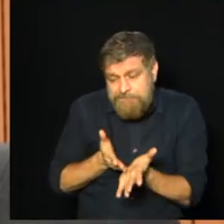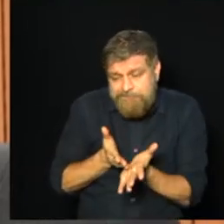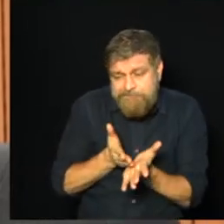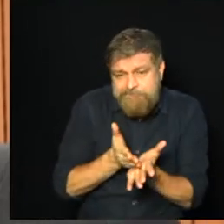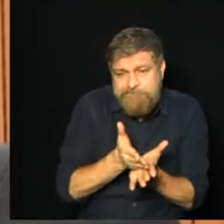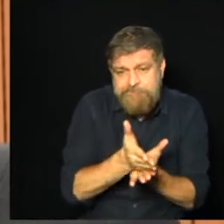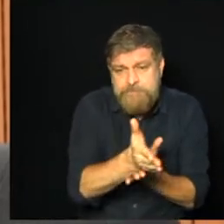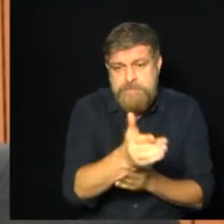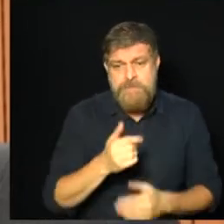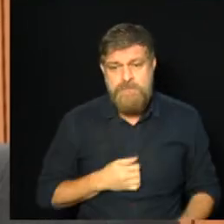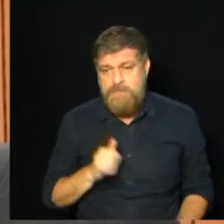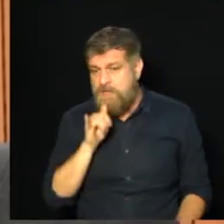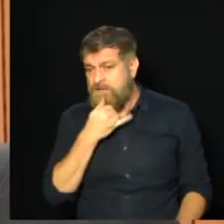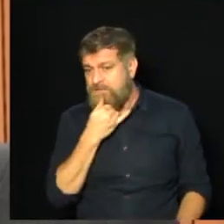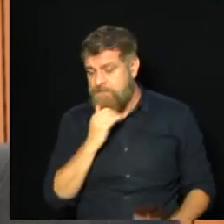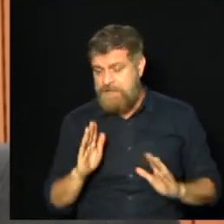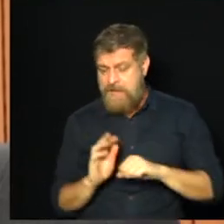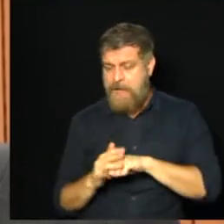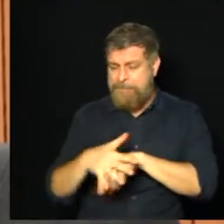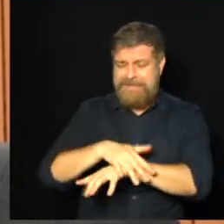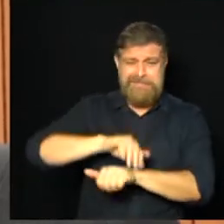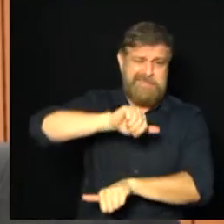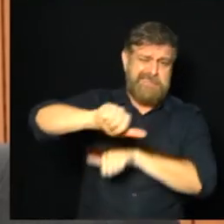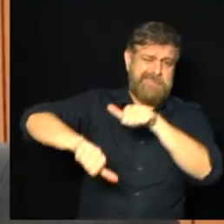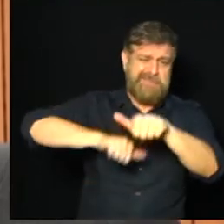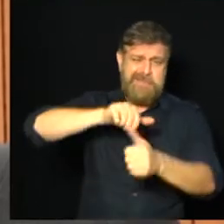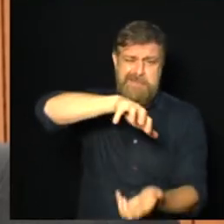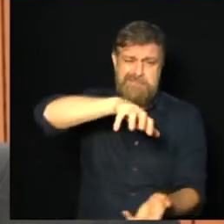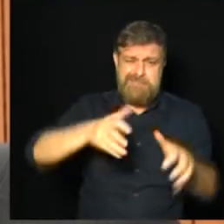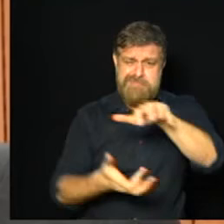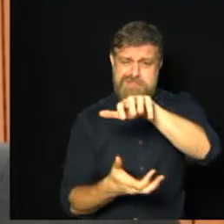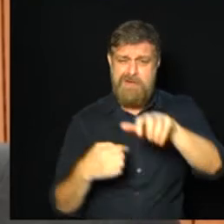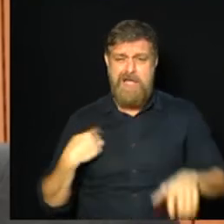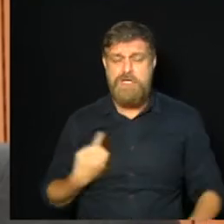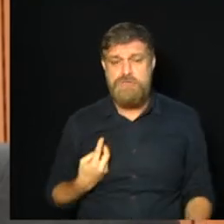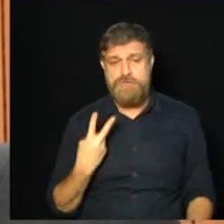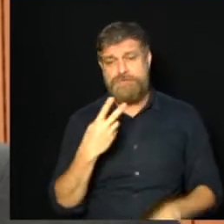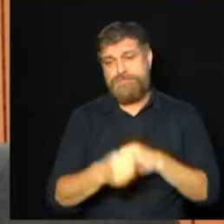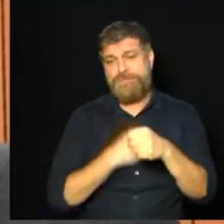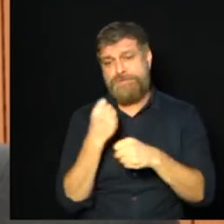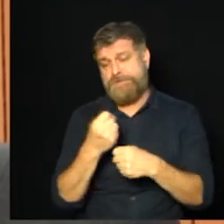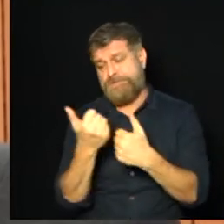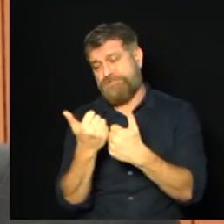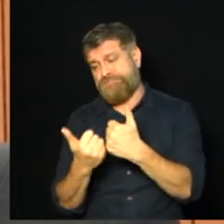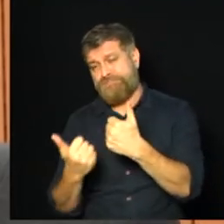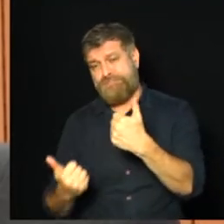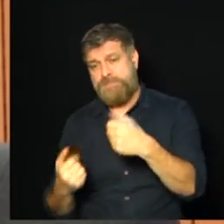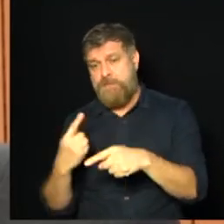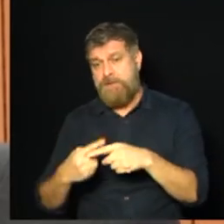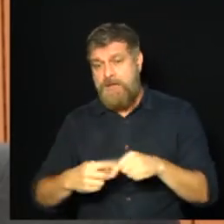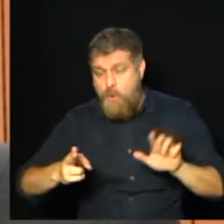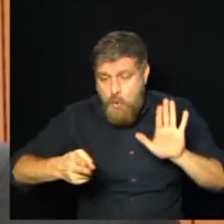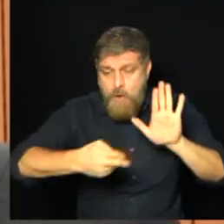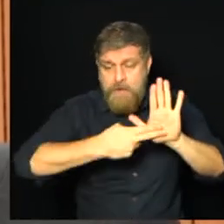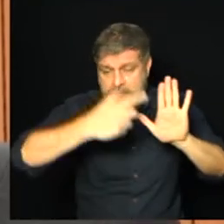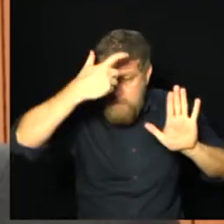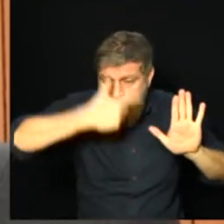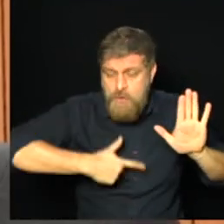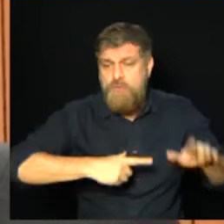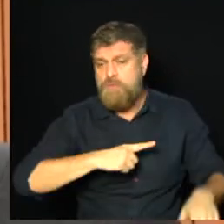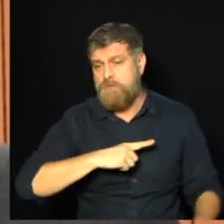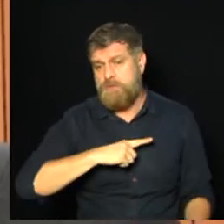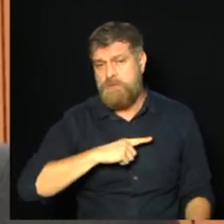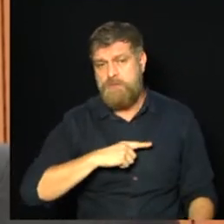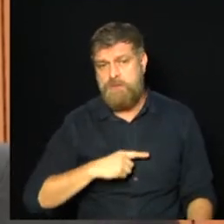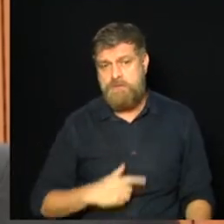Infelizmente, essa pandemia mudou tudo. Quer dizer, a gente está atrasado uns 2 anos nisso daí, mas é um compromisso que eu tenho, porque se